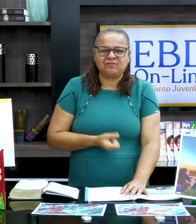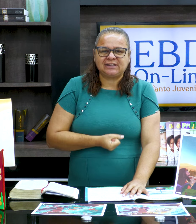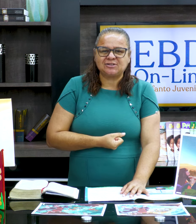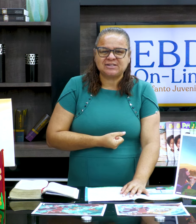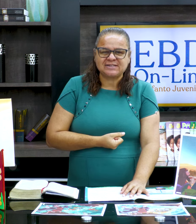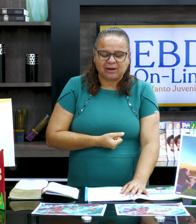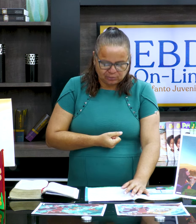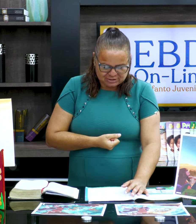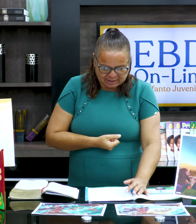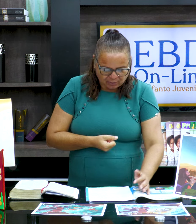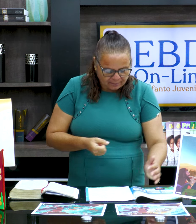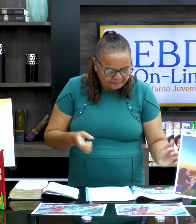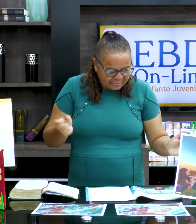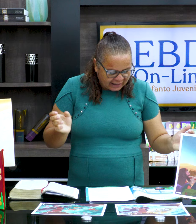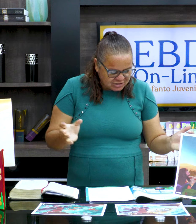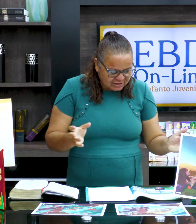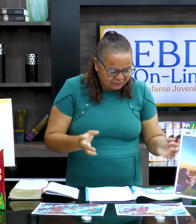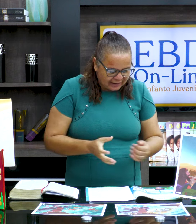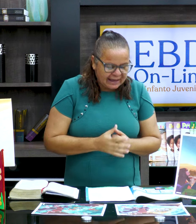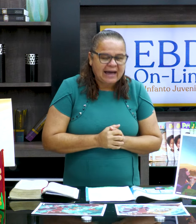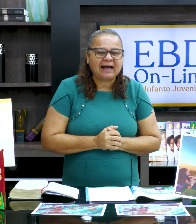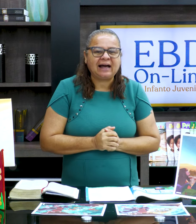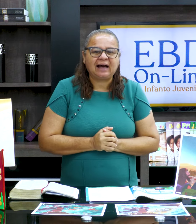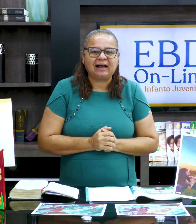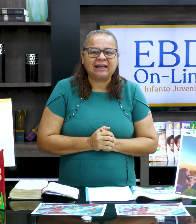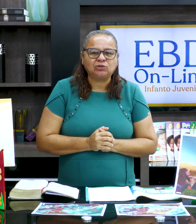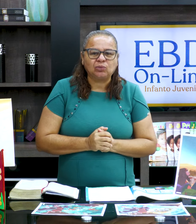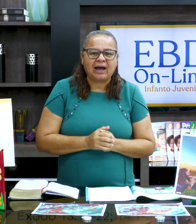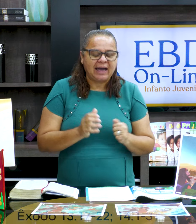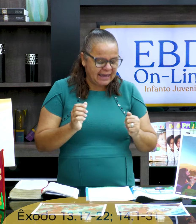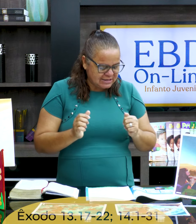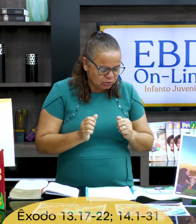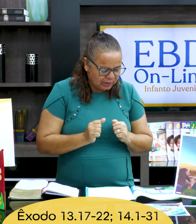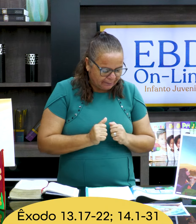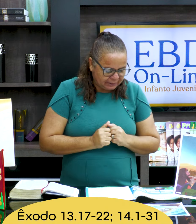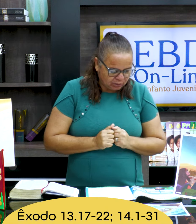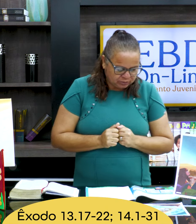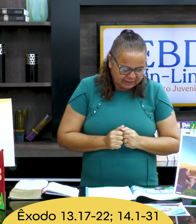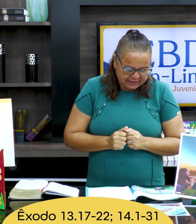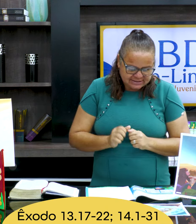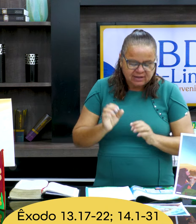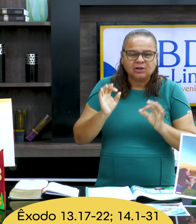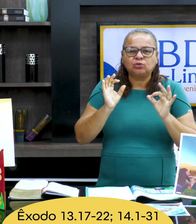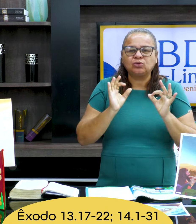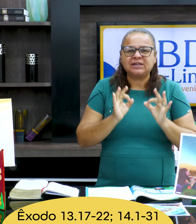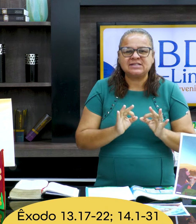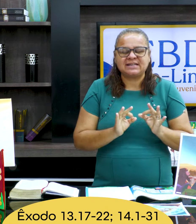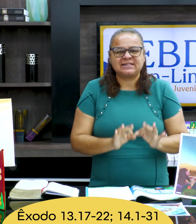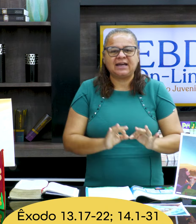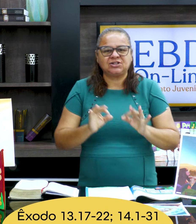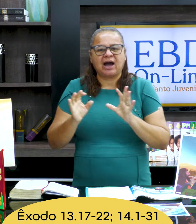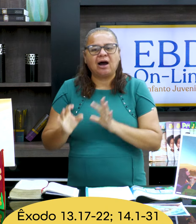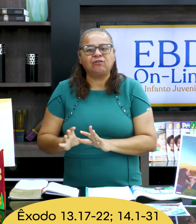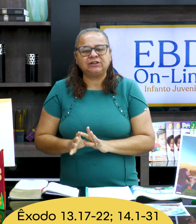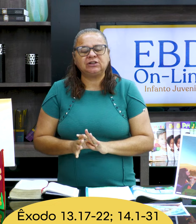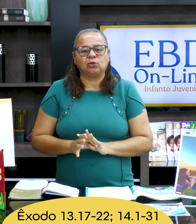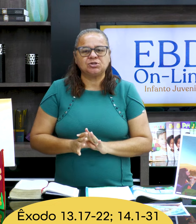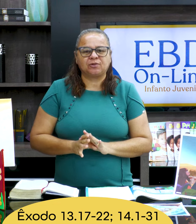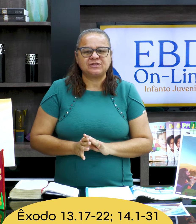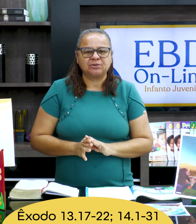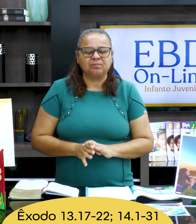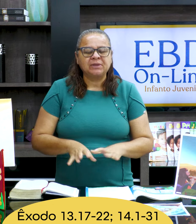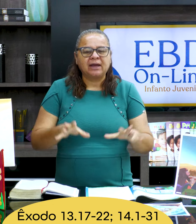Bênção para a vida dos seus alunos Tá bom a gente faz a leitura Êxodo capítulo 13 do 17 ao